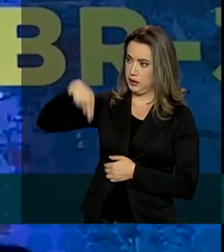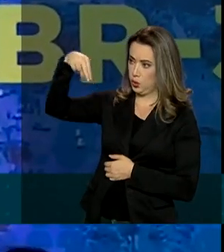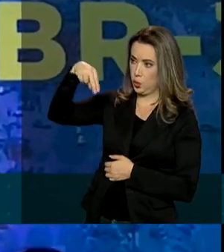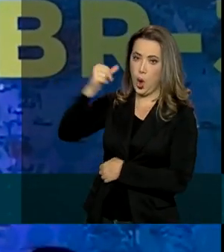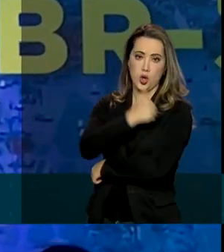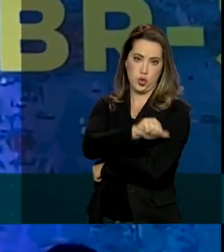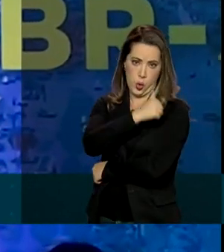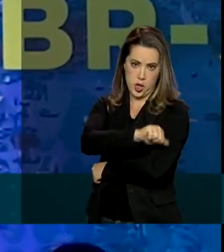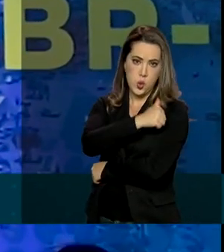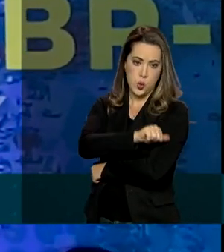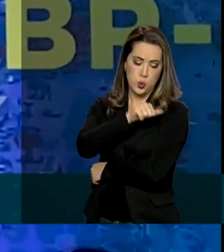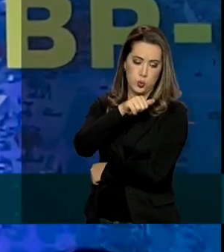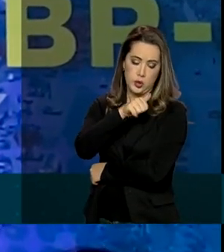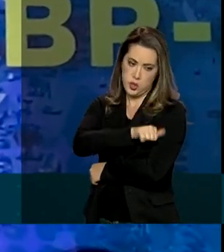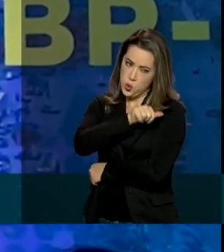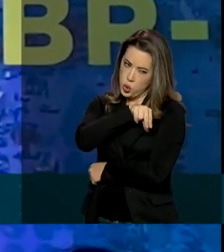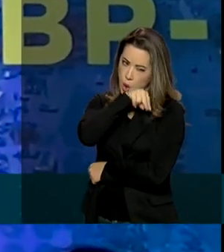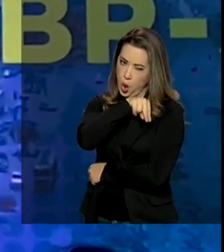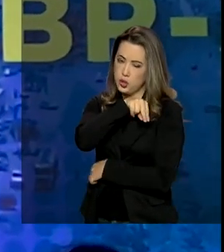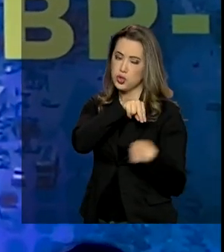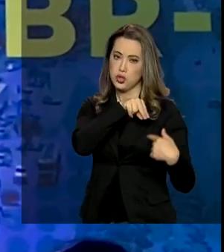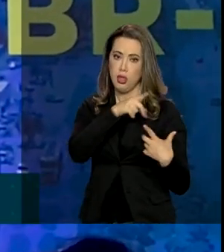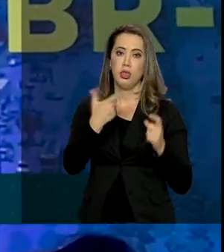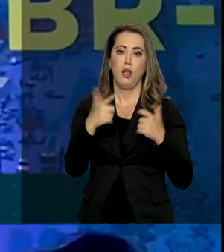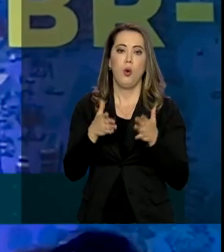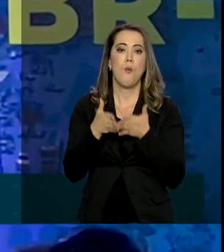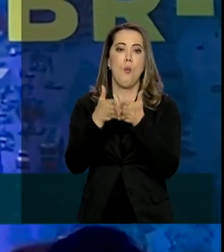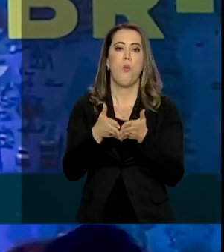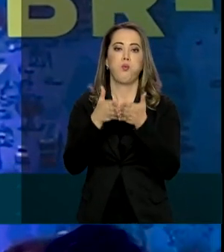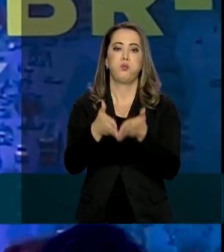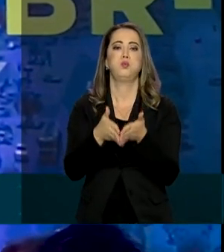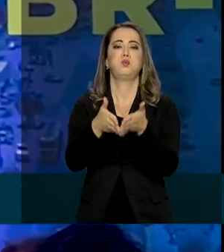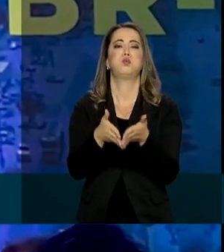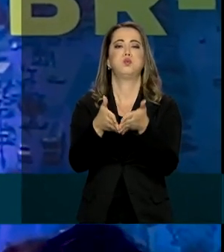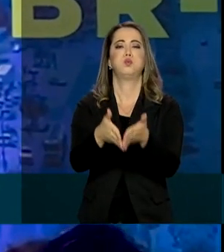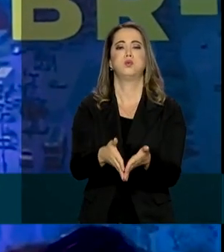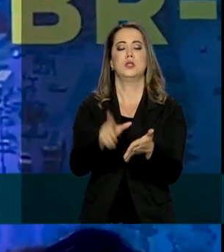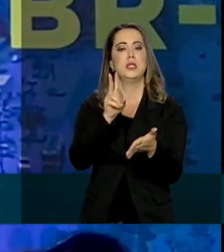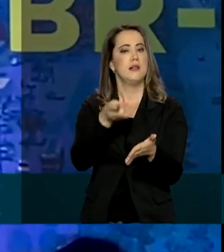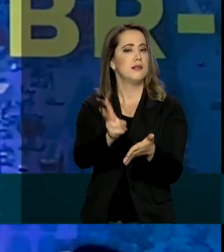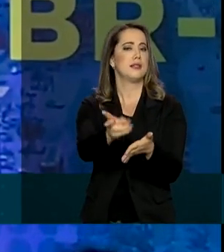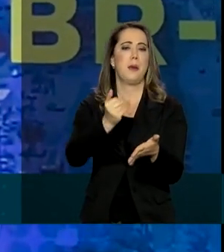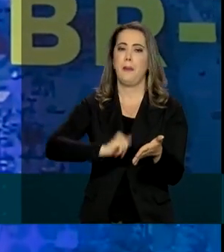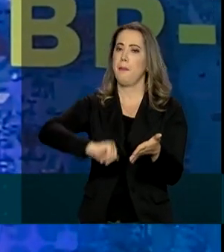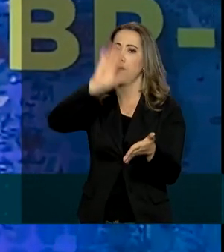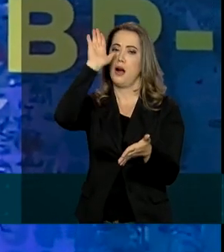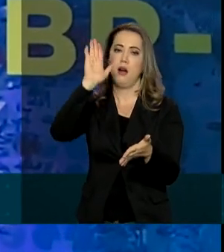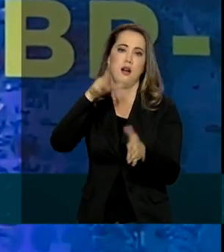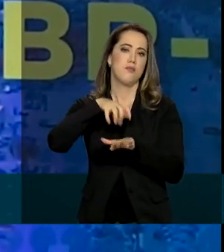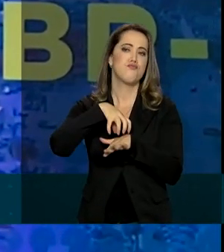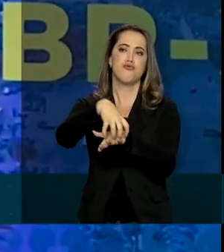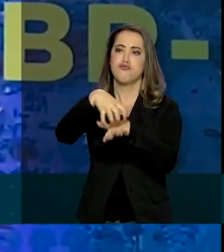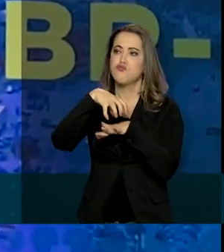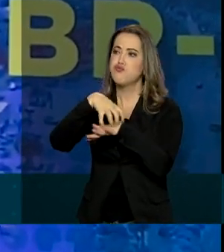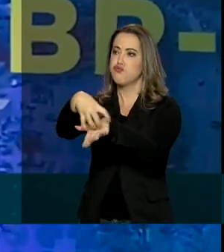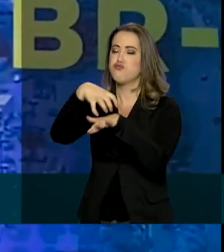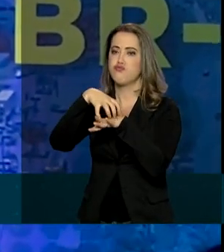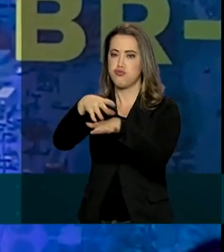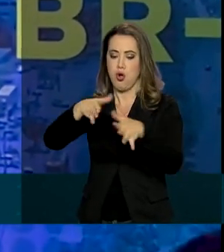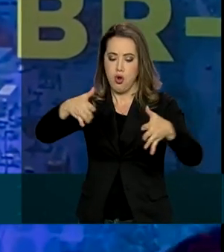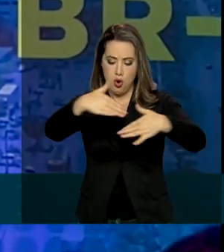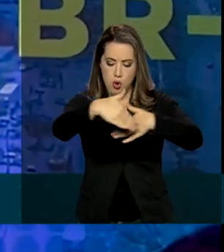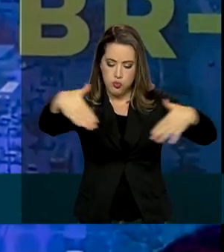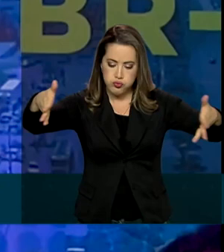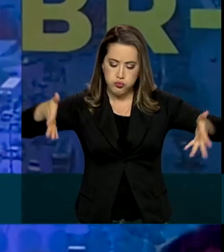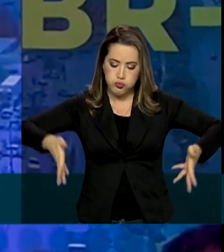Açu e que vai pegar cada vez mais carga vai movimentar cada vez mais caro são bilhões de reais